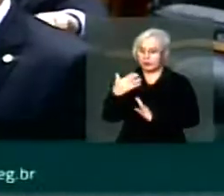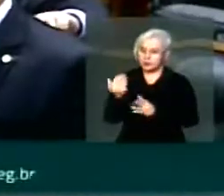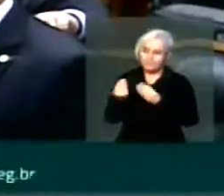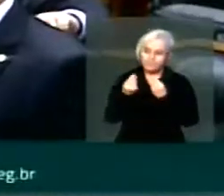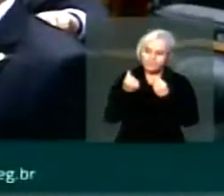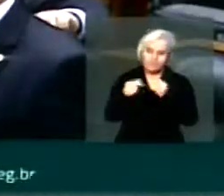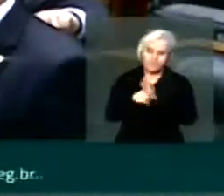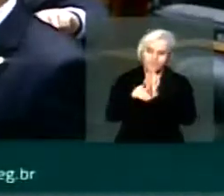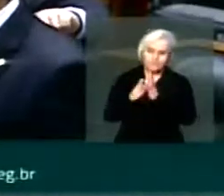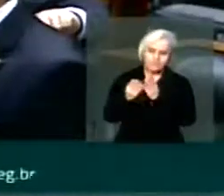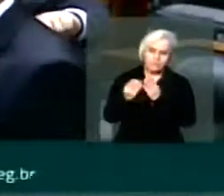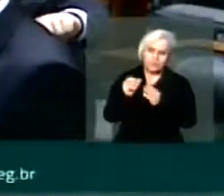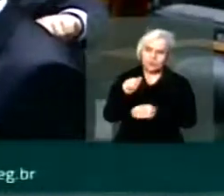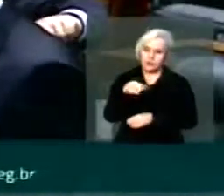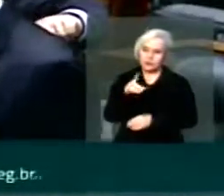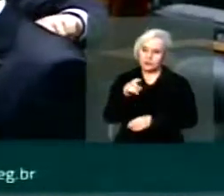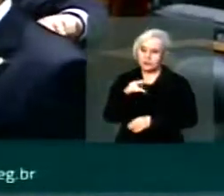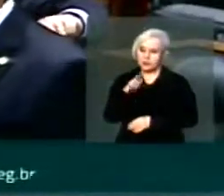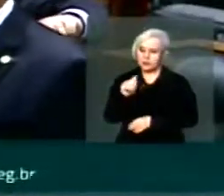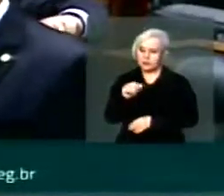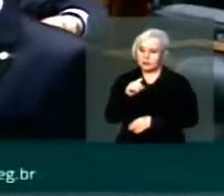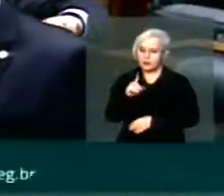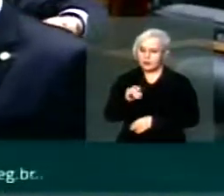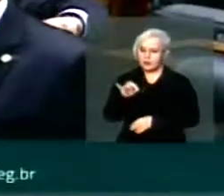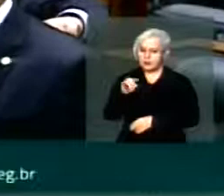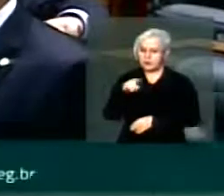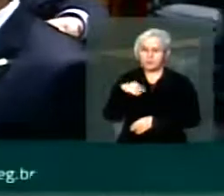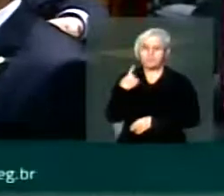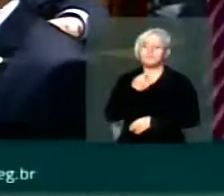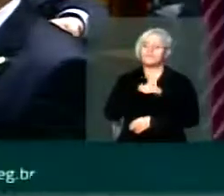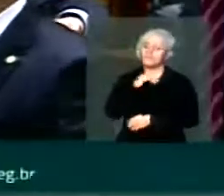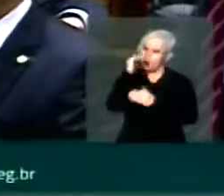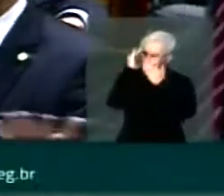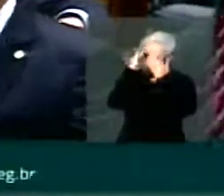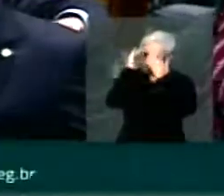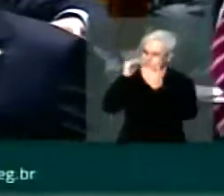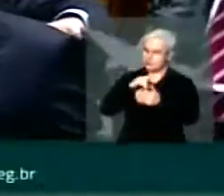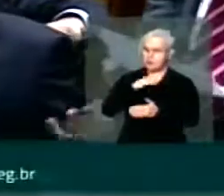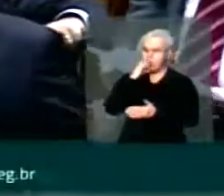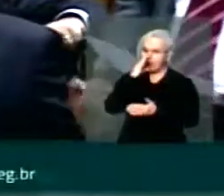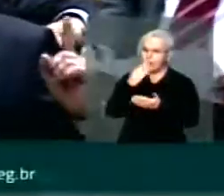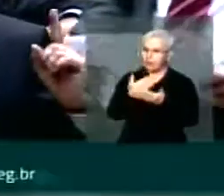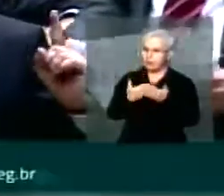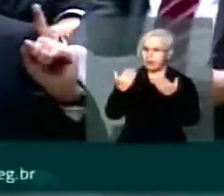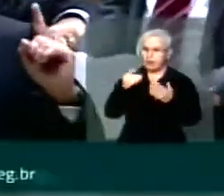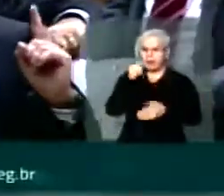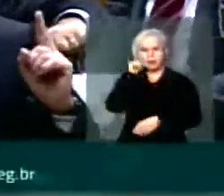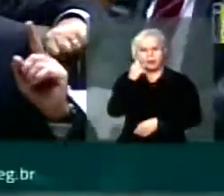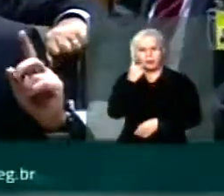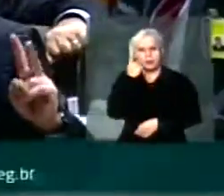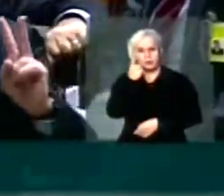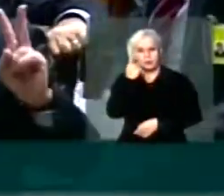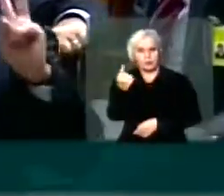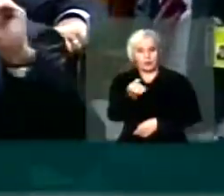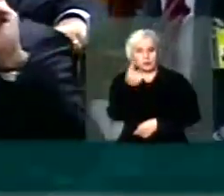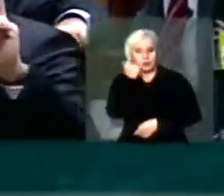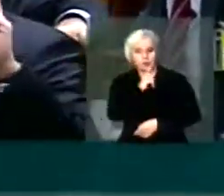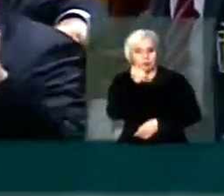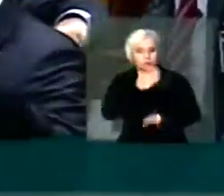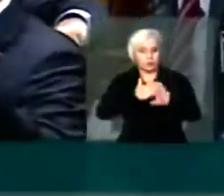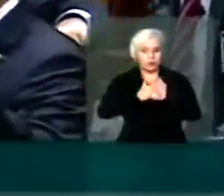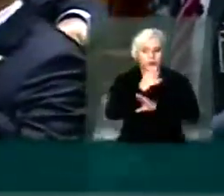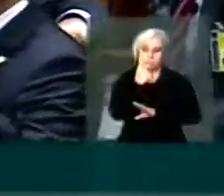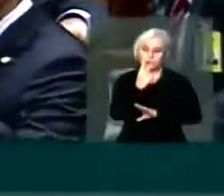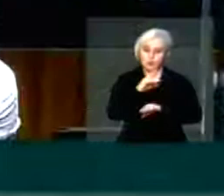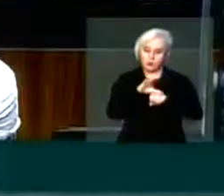deputada Andréa Zito, merece todo o nosso respeito, nossa admiração. É a deputada, talvez, única que tenha conseguido aprovar